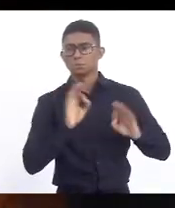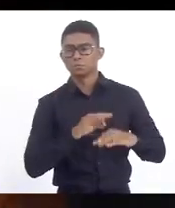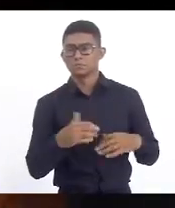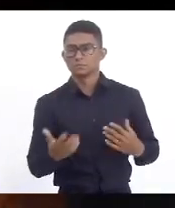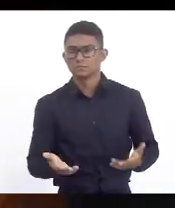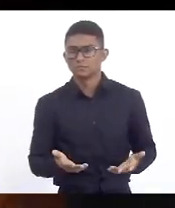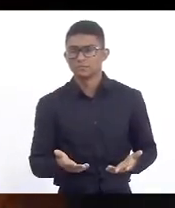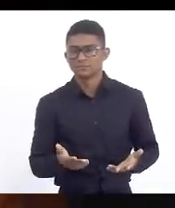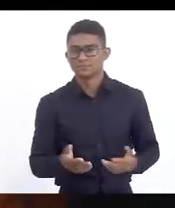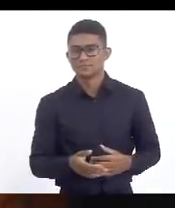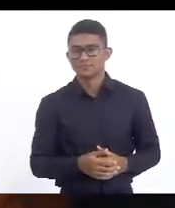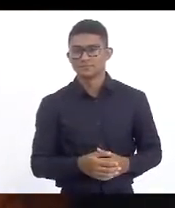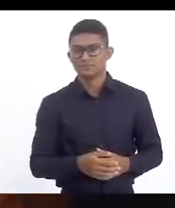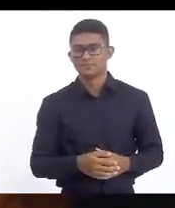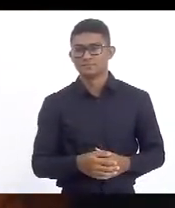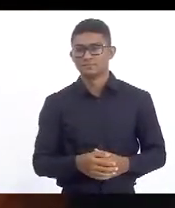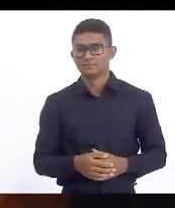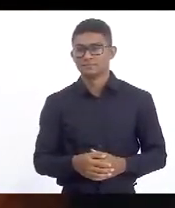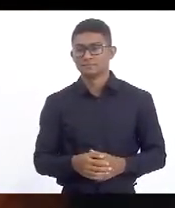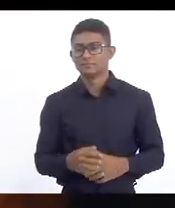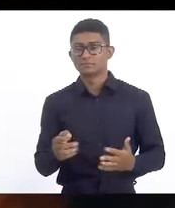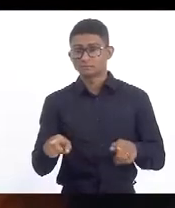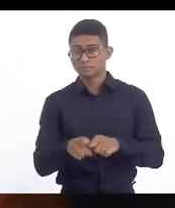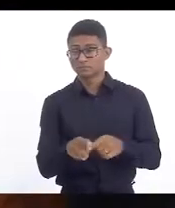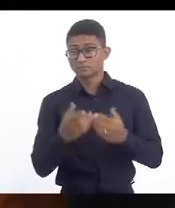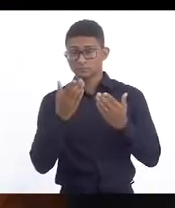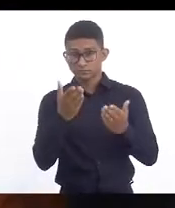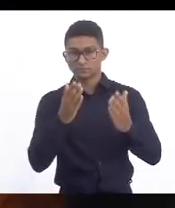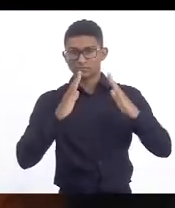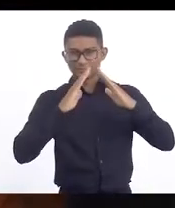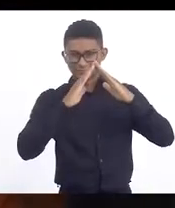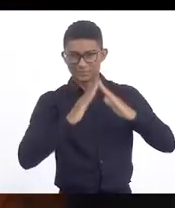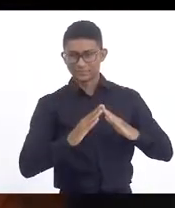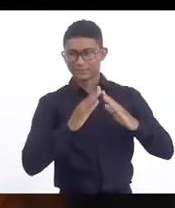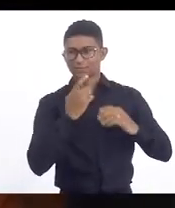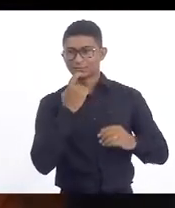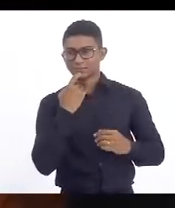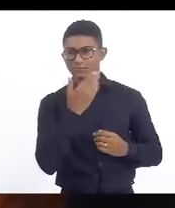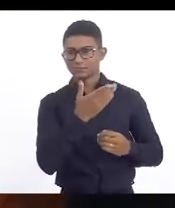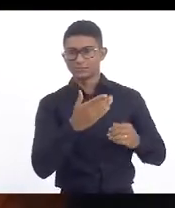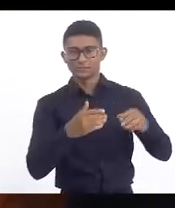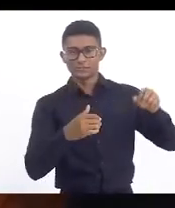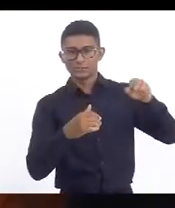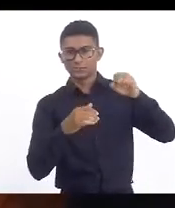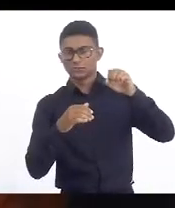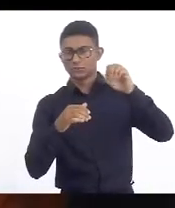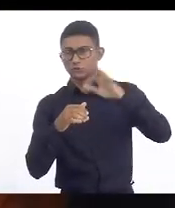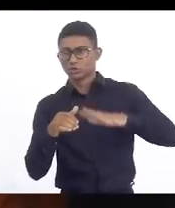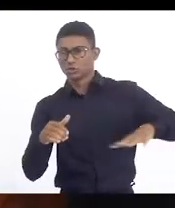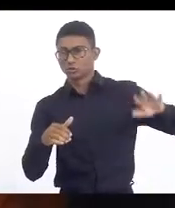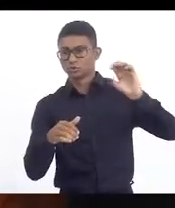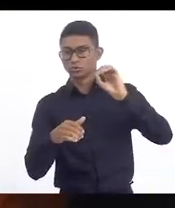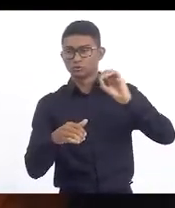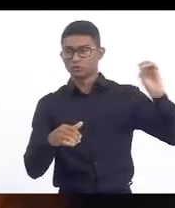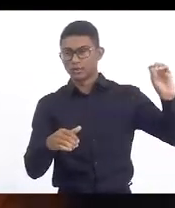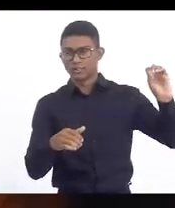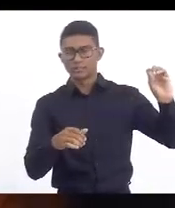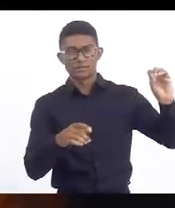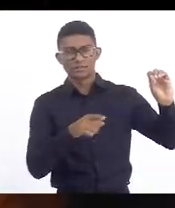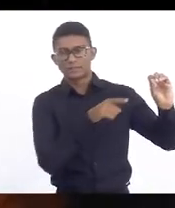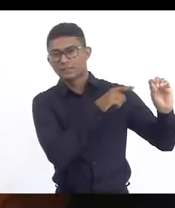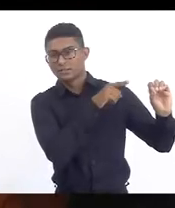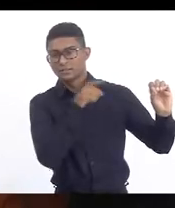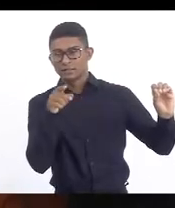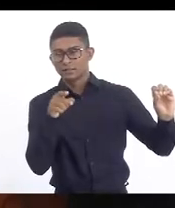Igual na mineração, é uma coisa absurda na sua área lá em Zona Oeste, as empresas que usurpam o bem mineral e continuam entrando no órgão pedindo concessão de